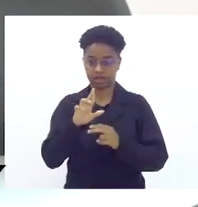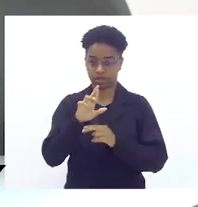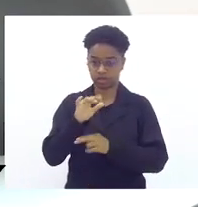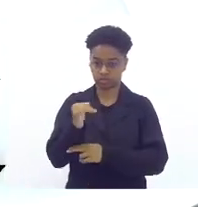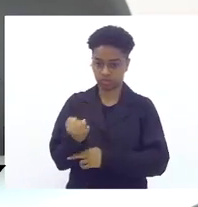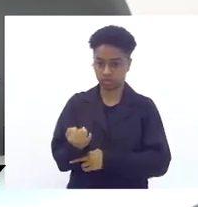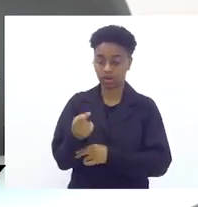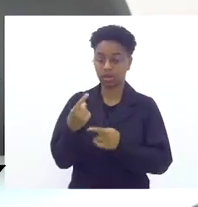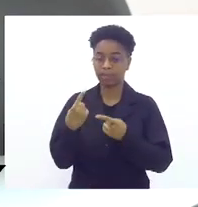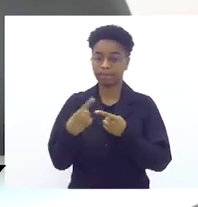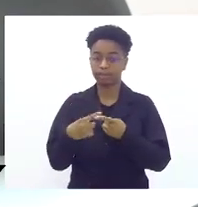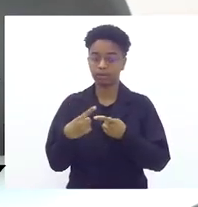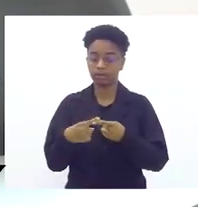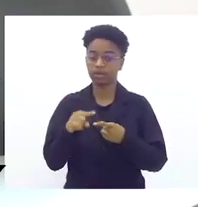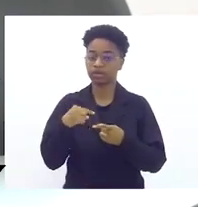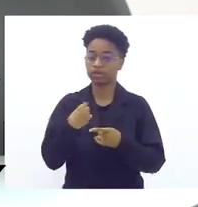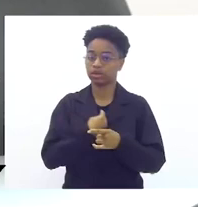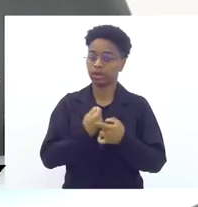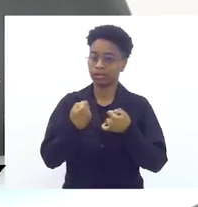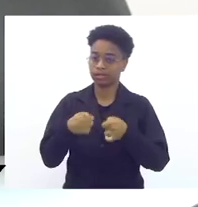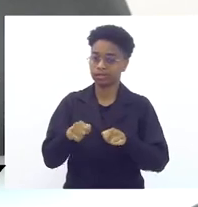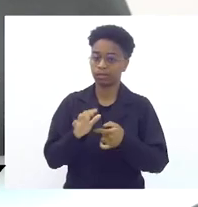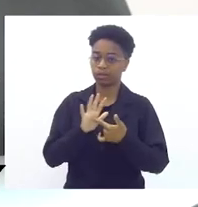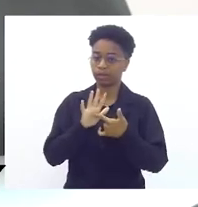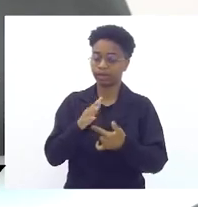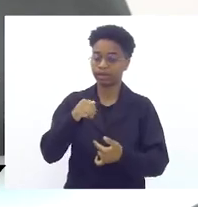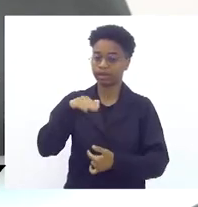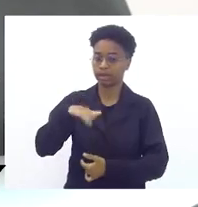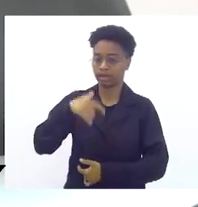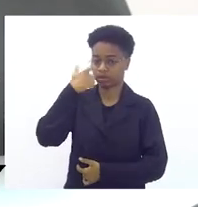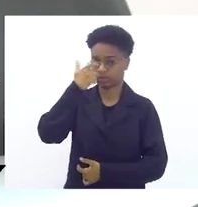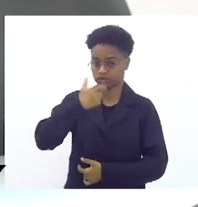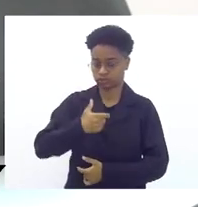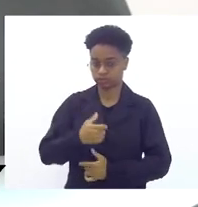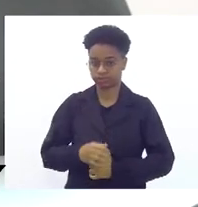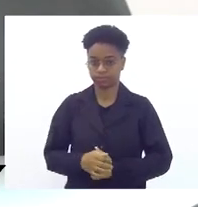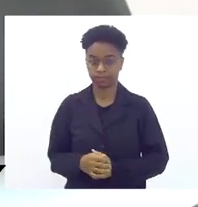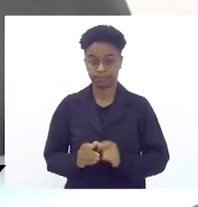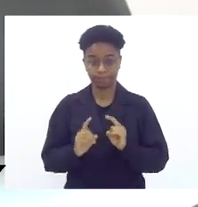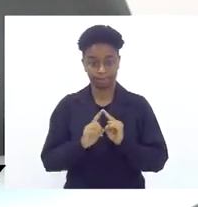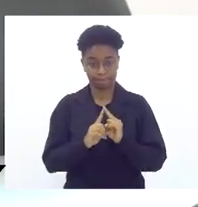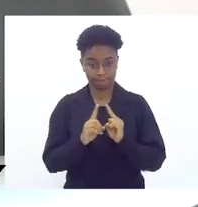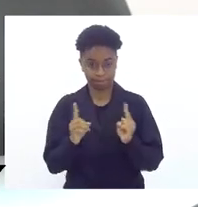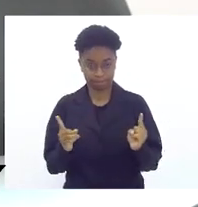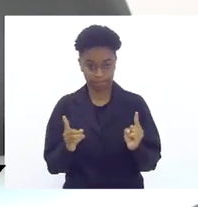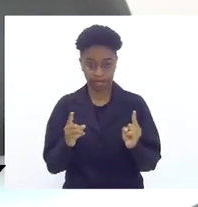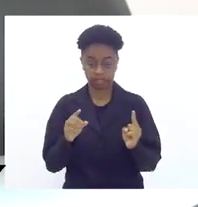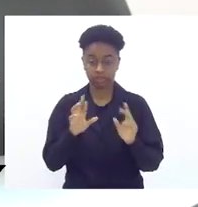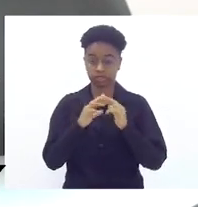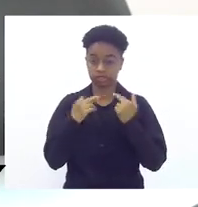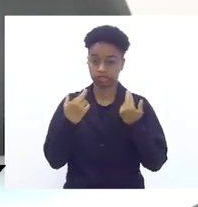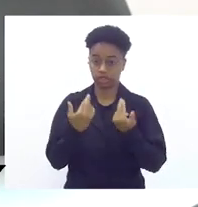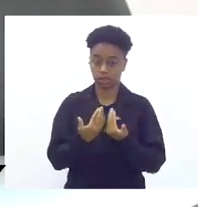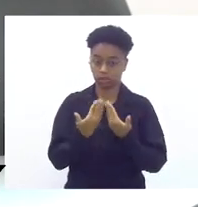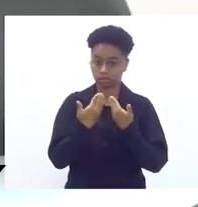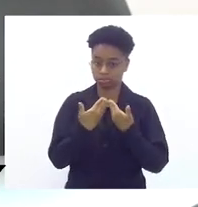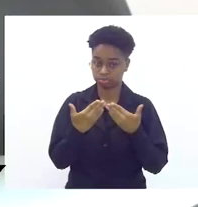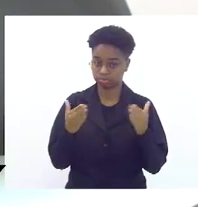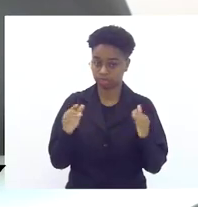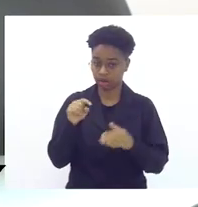para a gente poder nos localizar mas essa audiência pública